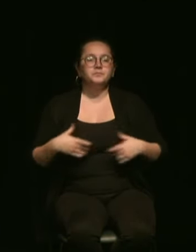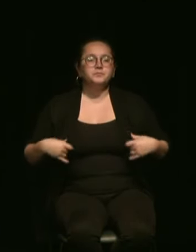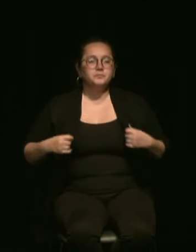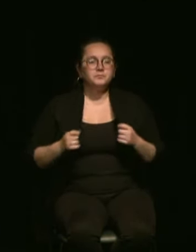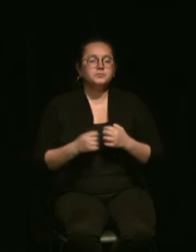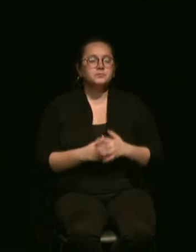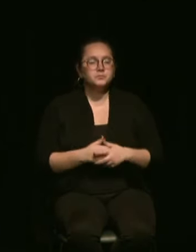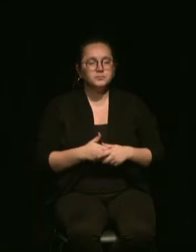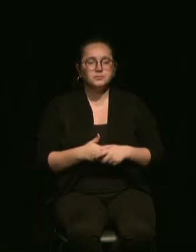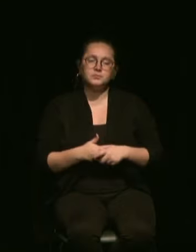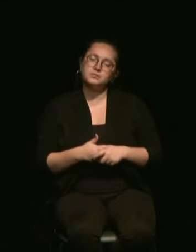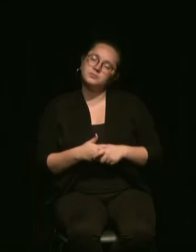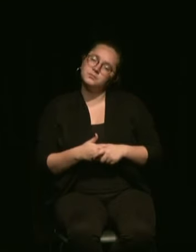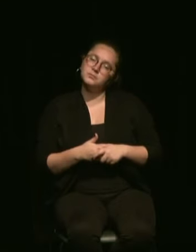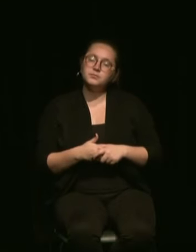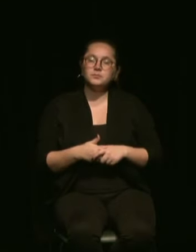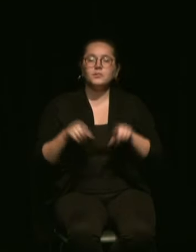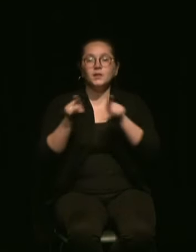E